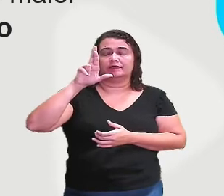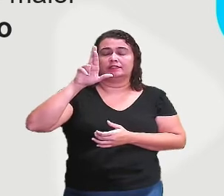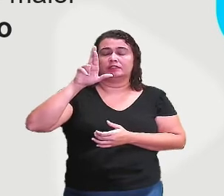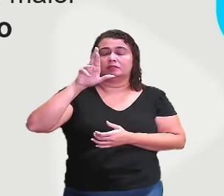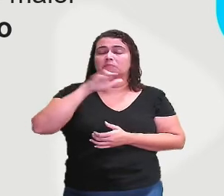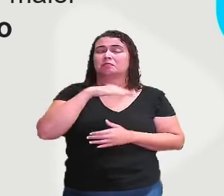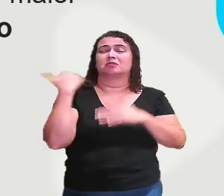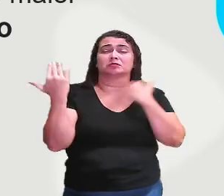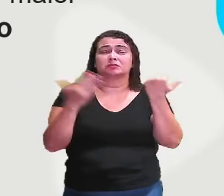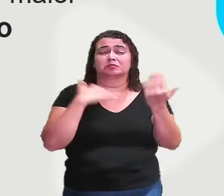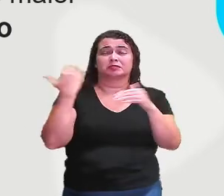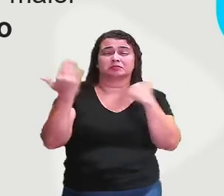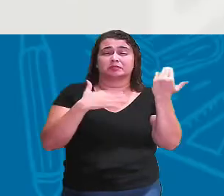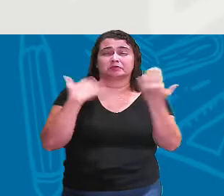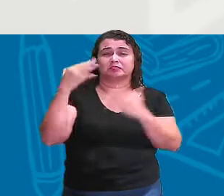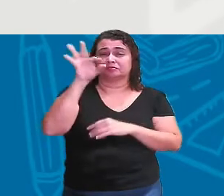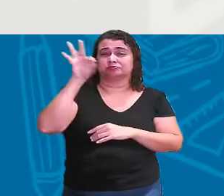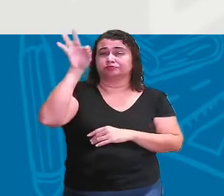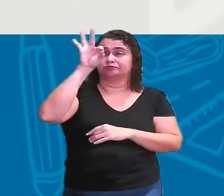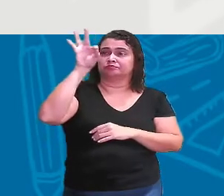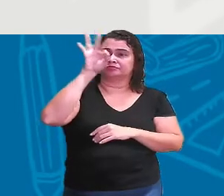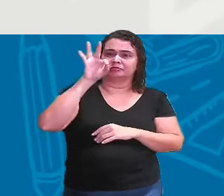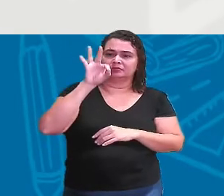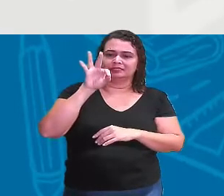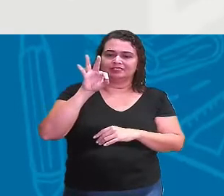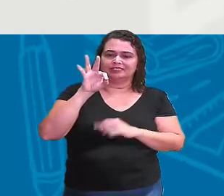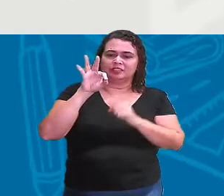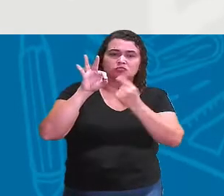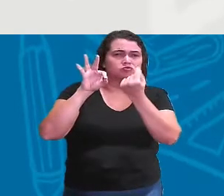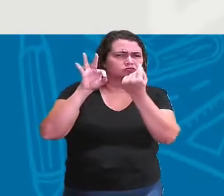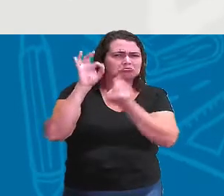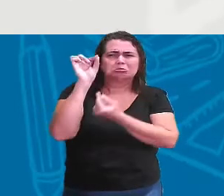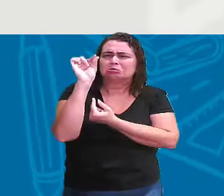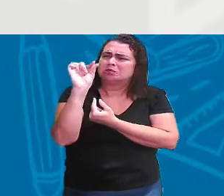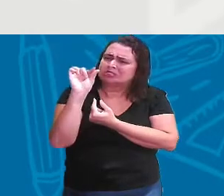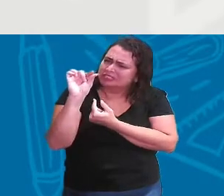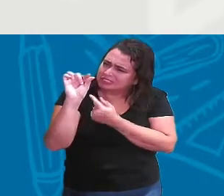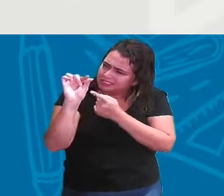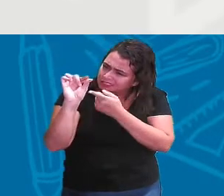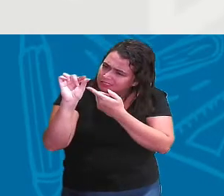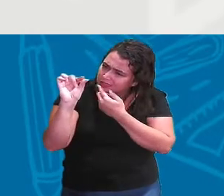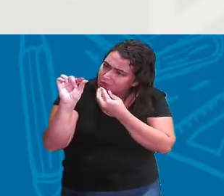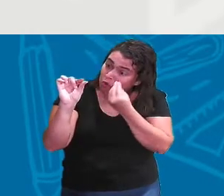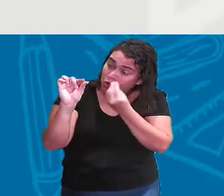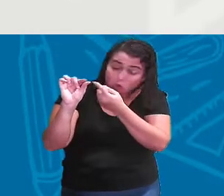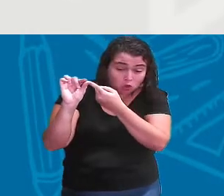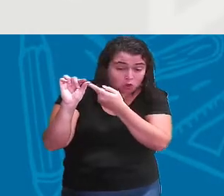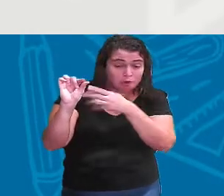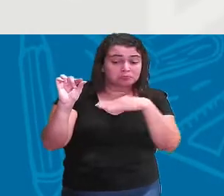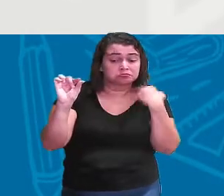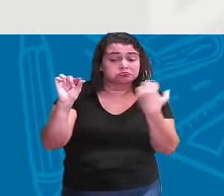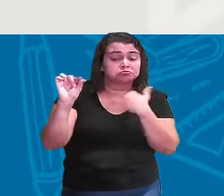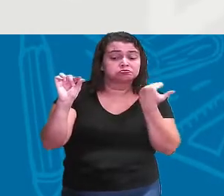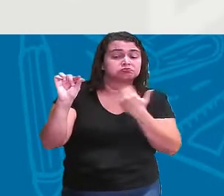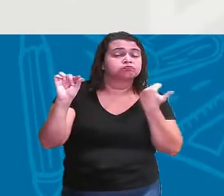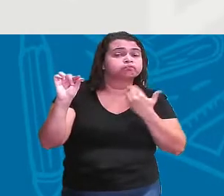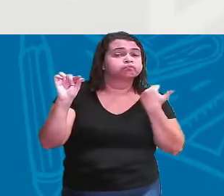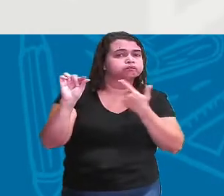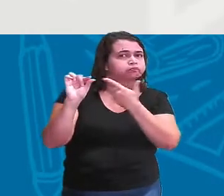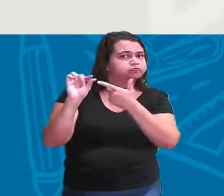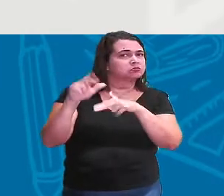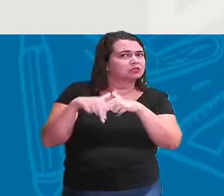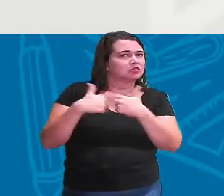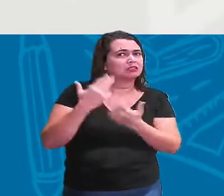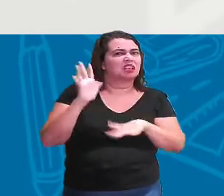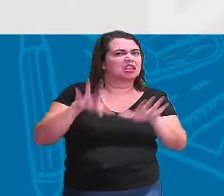de pessoas no mundo? É meio assustador pensar que algo tão pequenininho, algo que aparentemente é tão insignificante, que a gente nem se importa